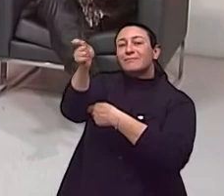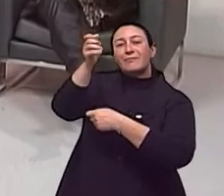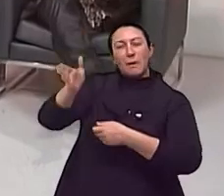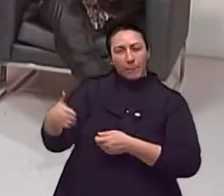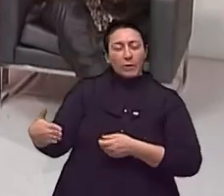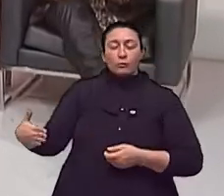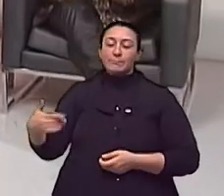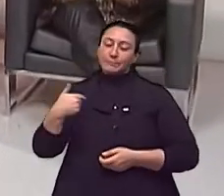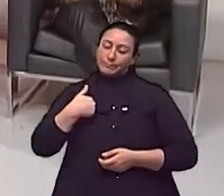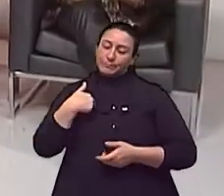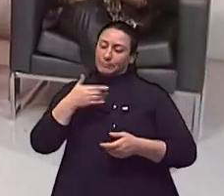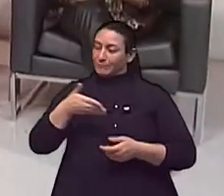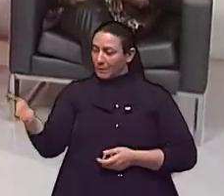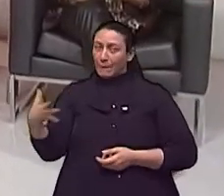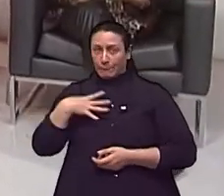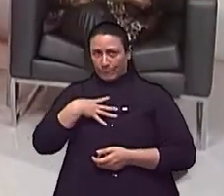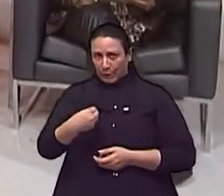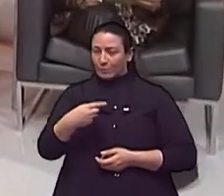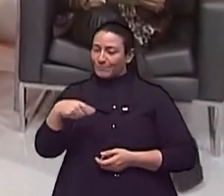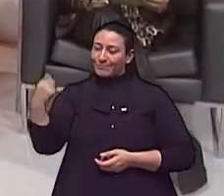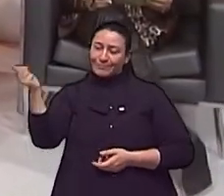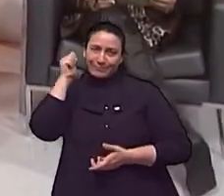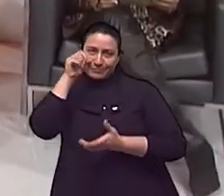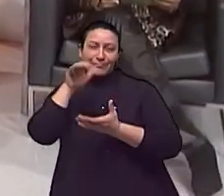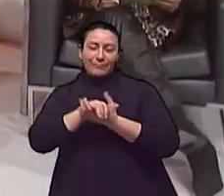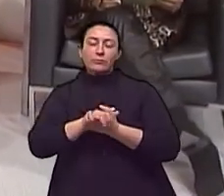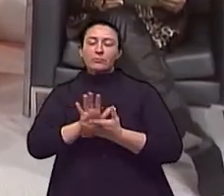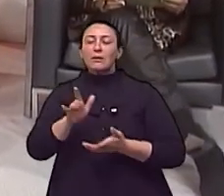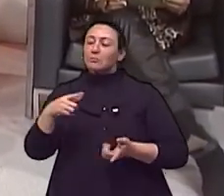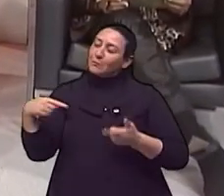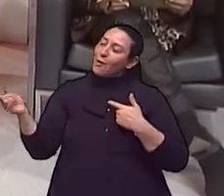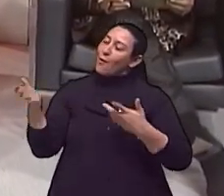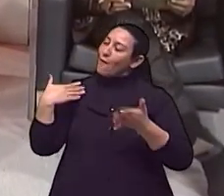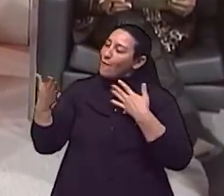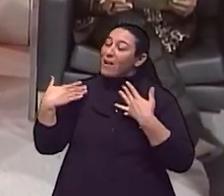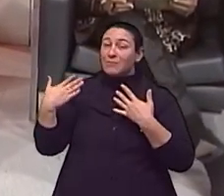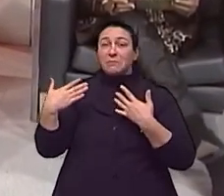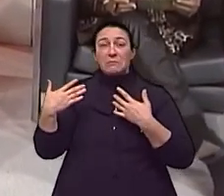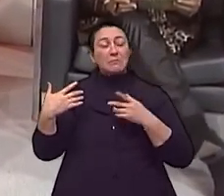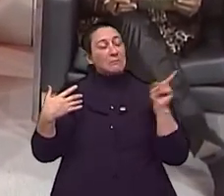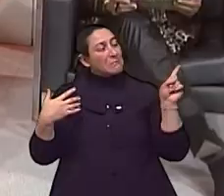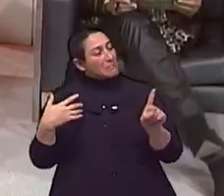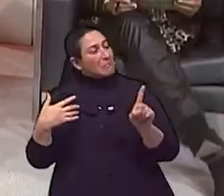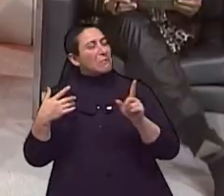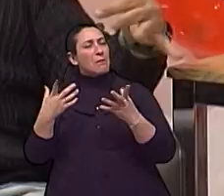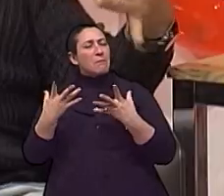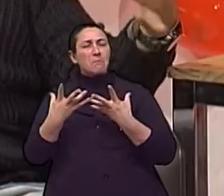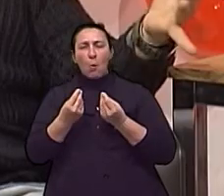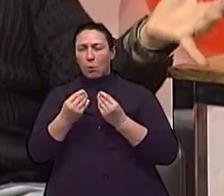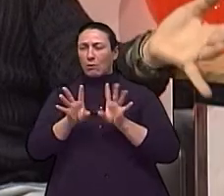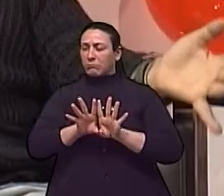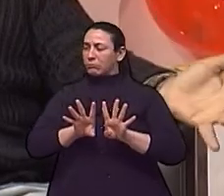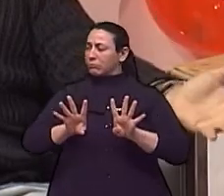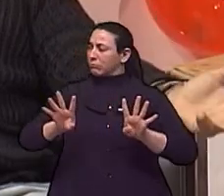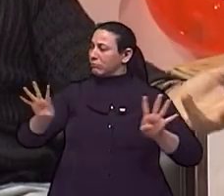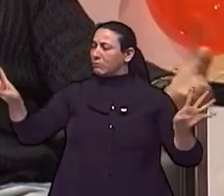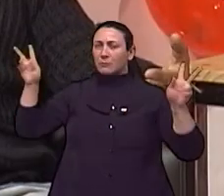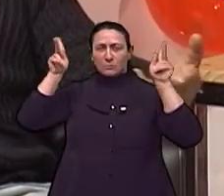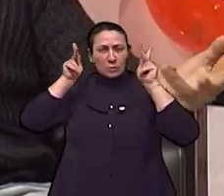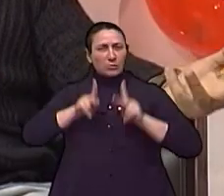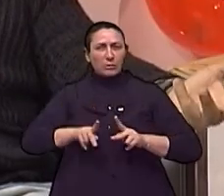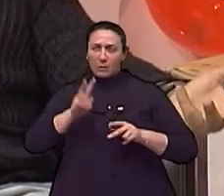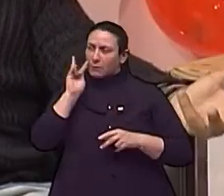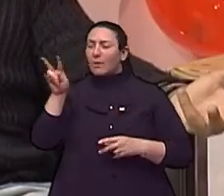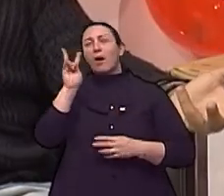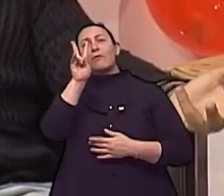a minha nora e com uma senhora da terceira idade a vó dela e nós ficamos uma alegria numa felicidade porque o lugar assim da plataforma a gente